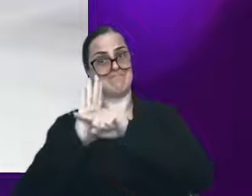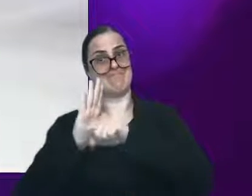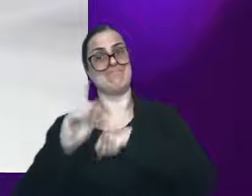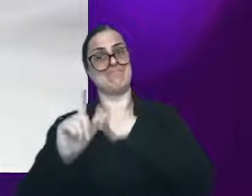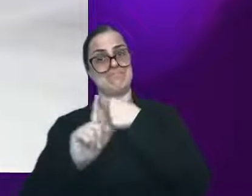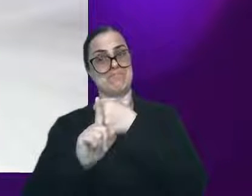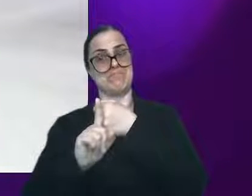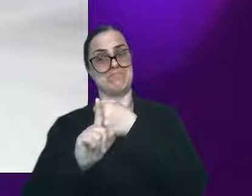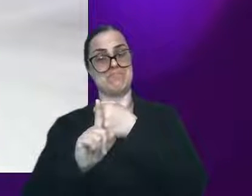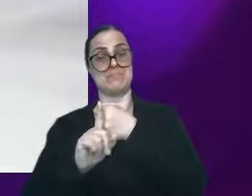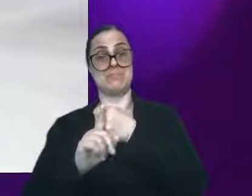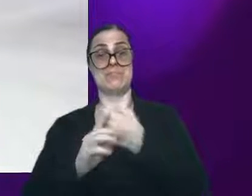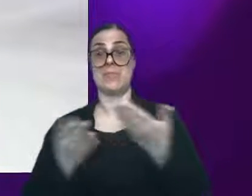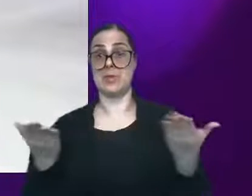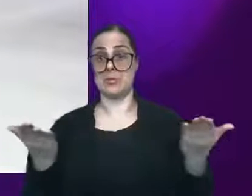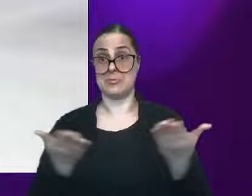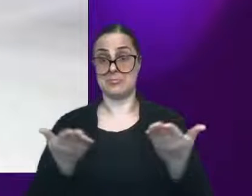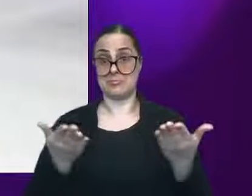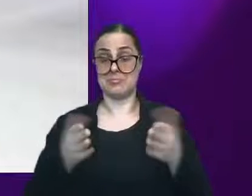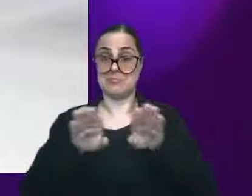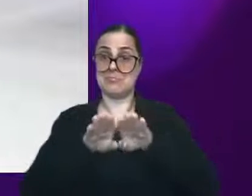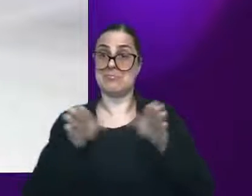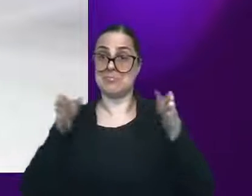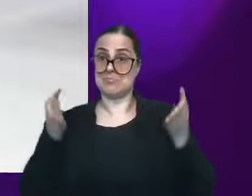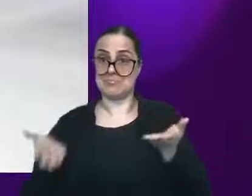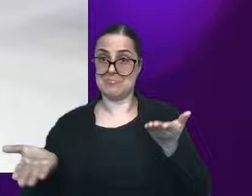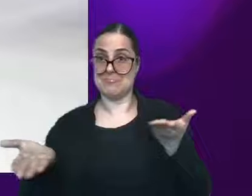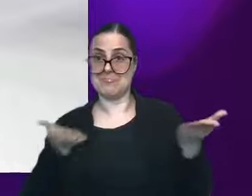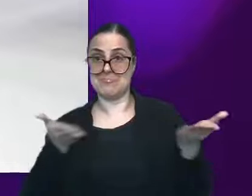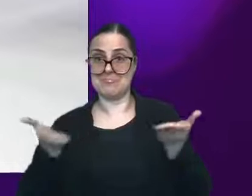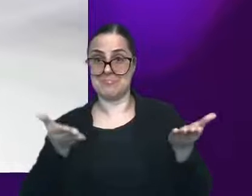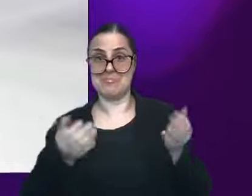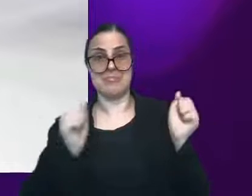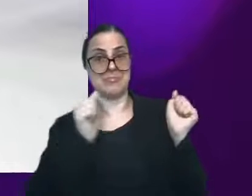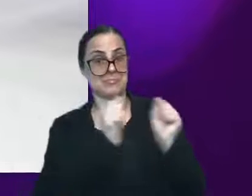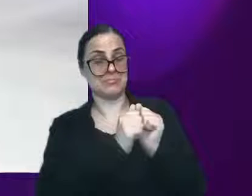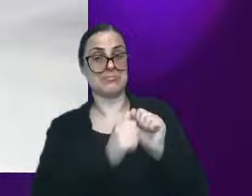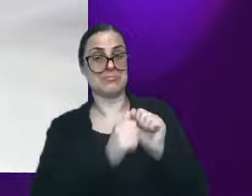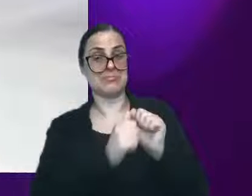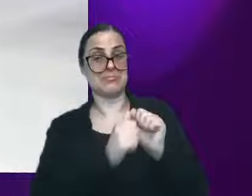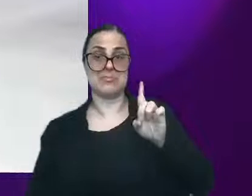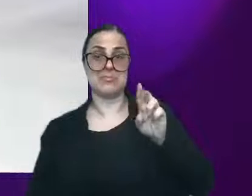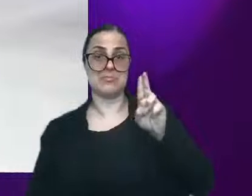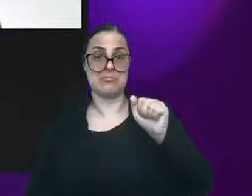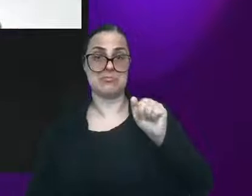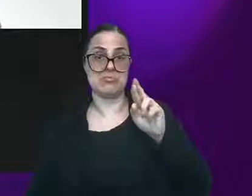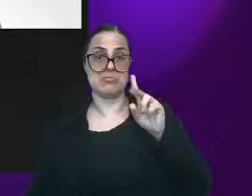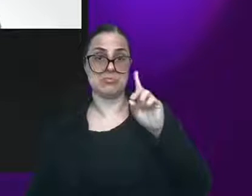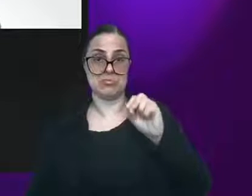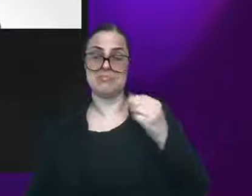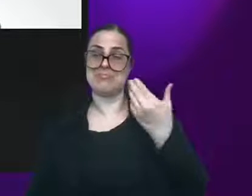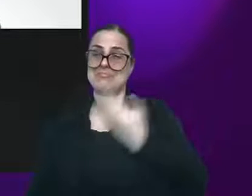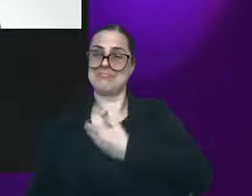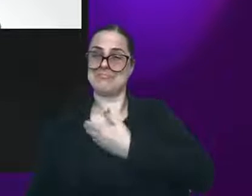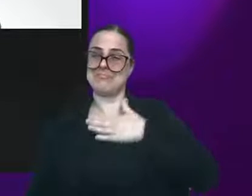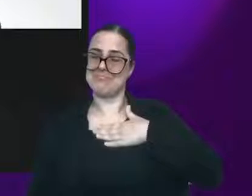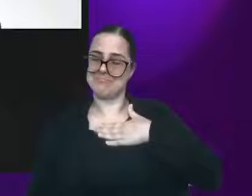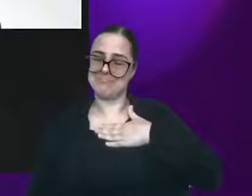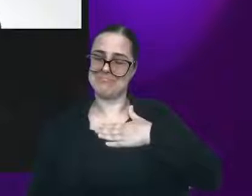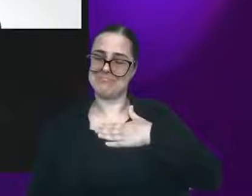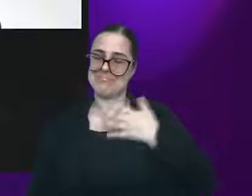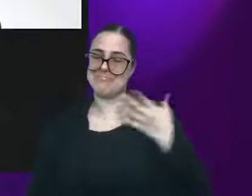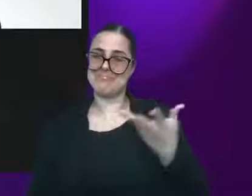vou compartilhar essa mesa com o Eduardo Cantoni, um grande amigo, meu professor na época